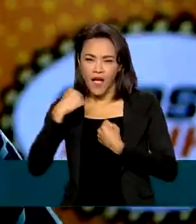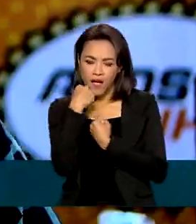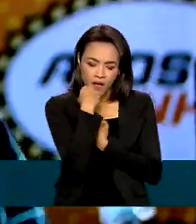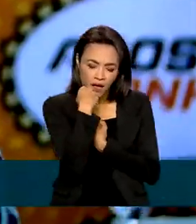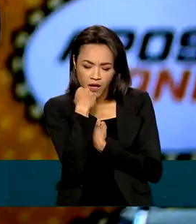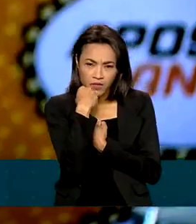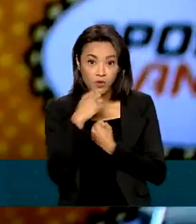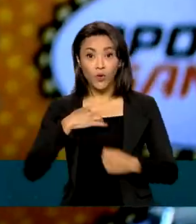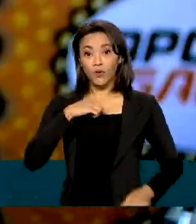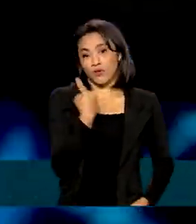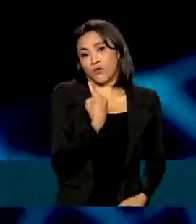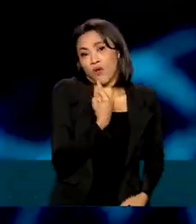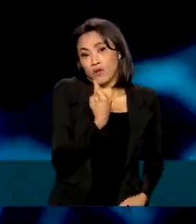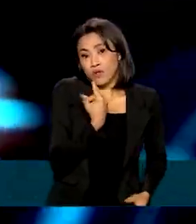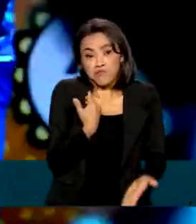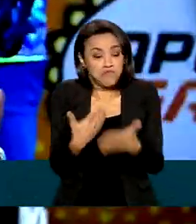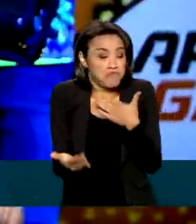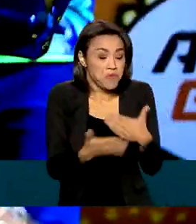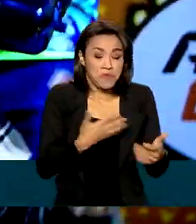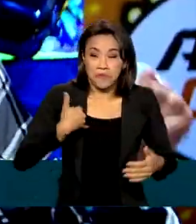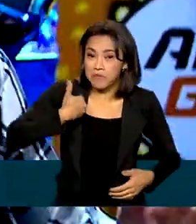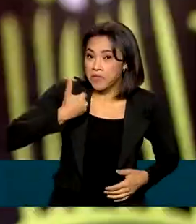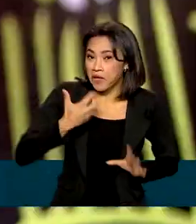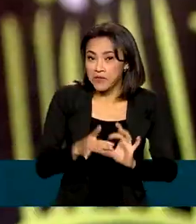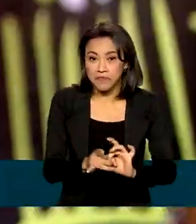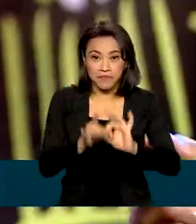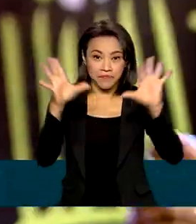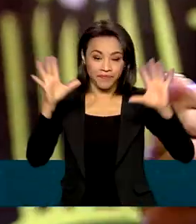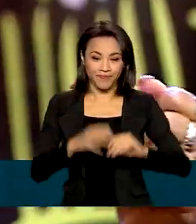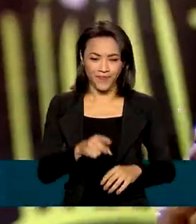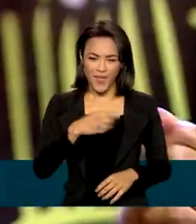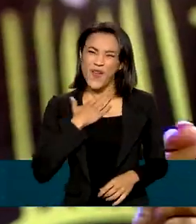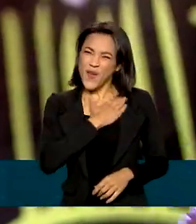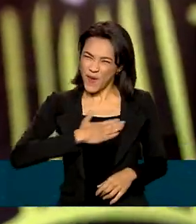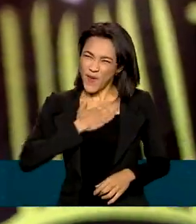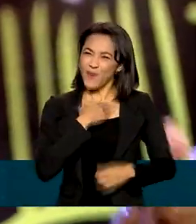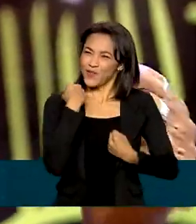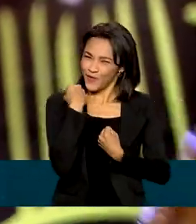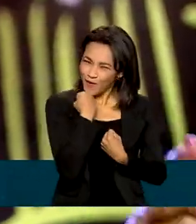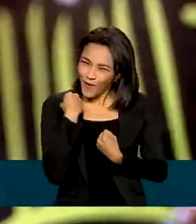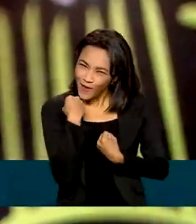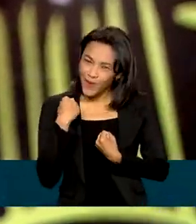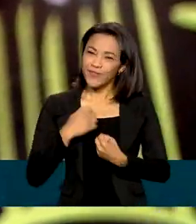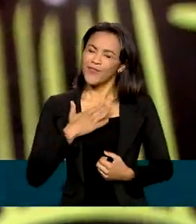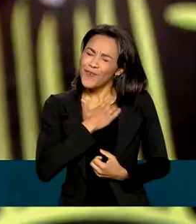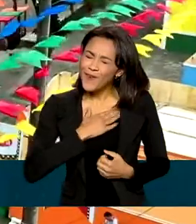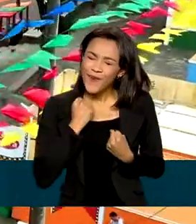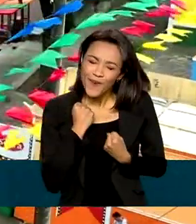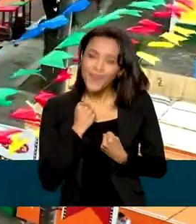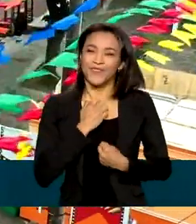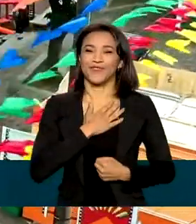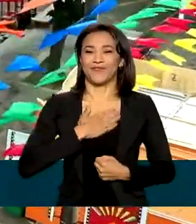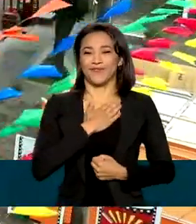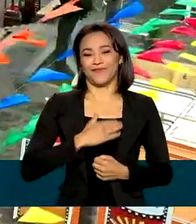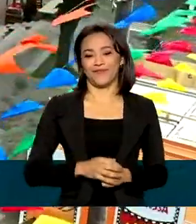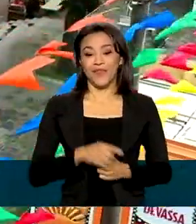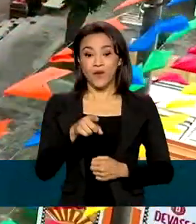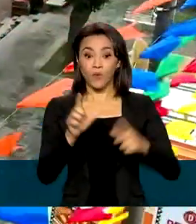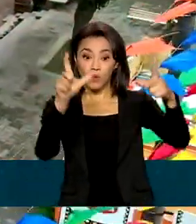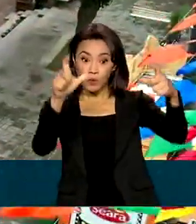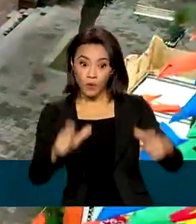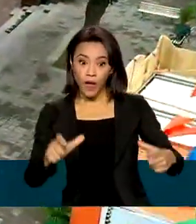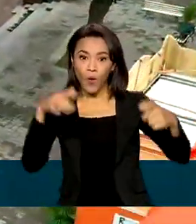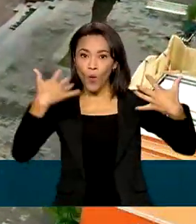Agarradinho ou sozinho, em qualquer idade. Eu gosto de forró, gosto muito. Berço do forró,